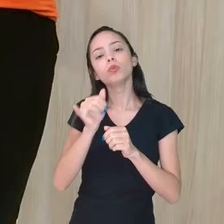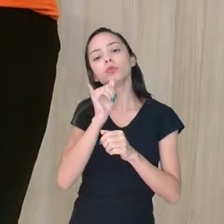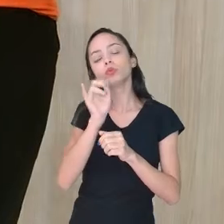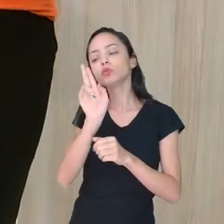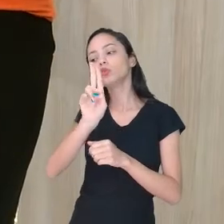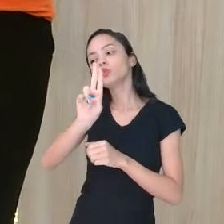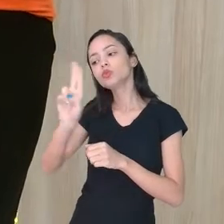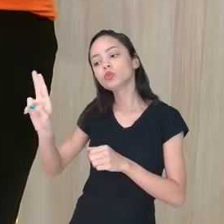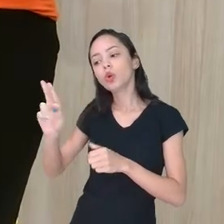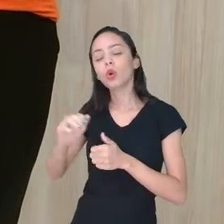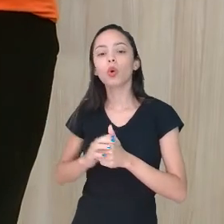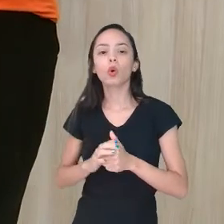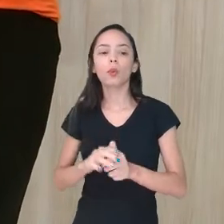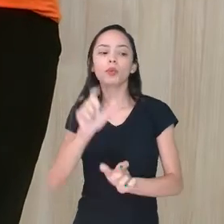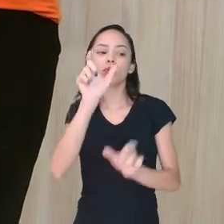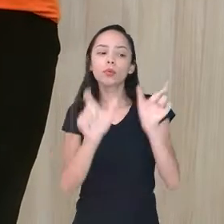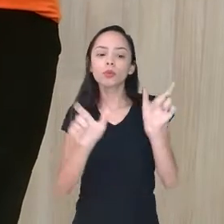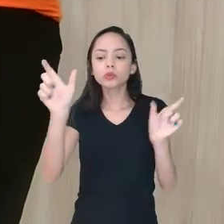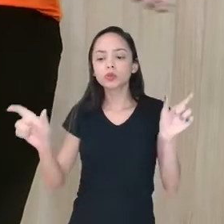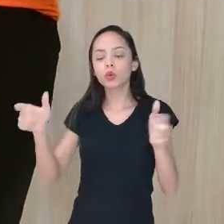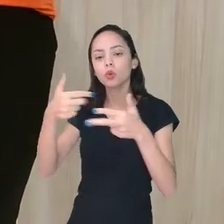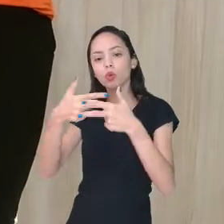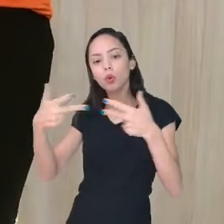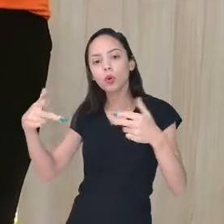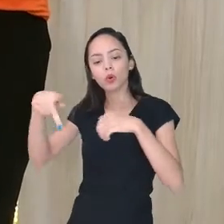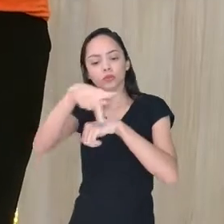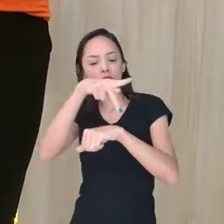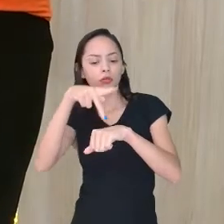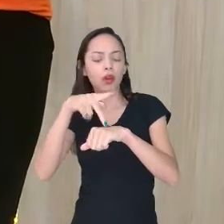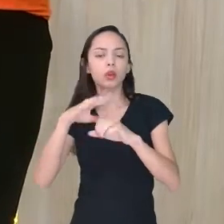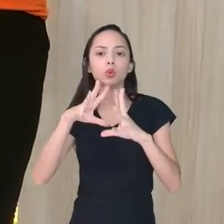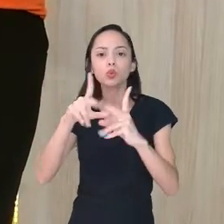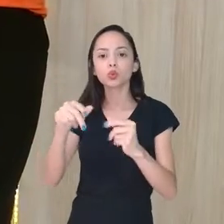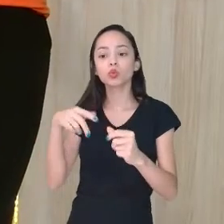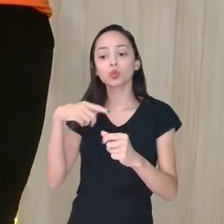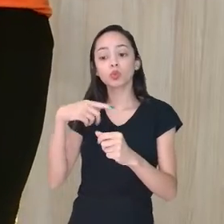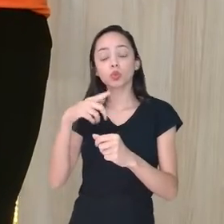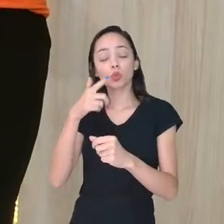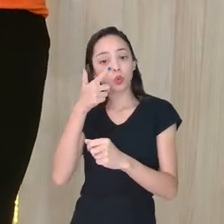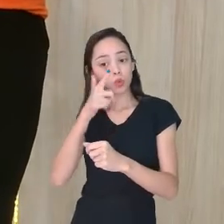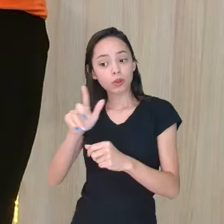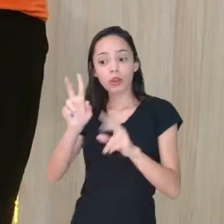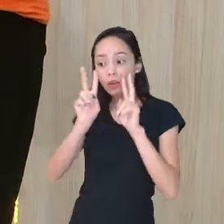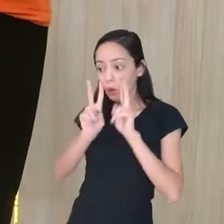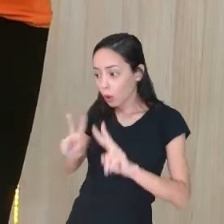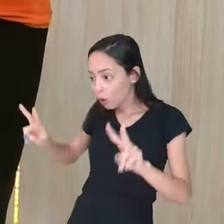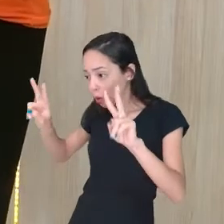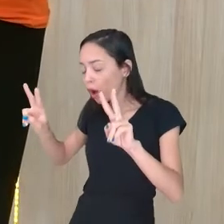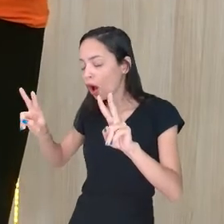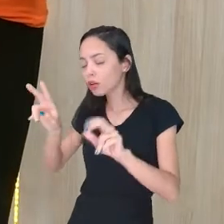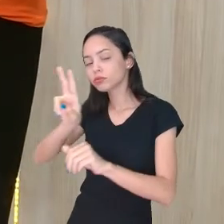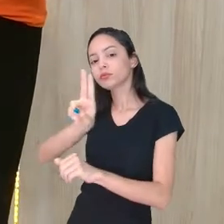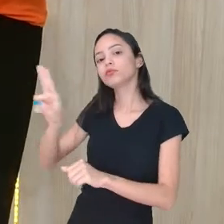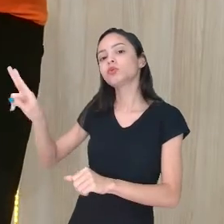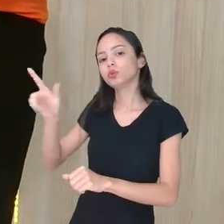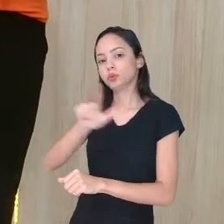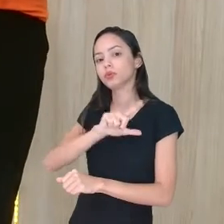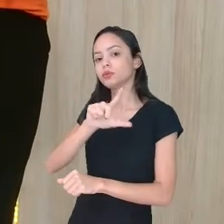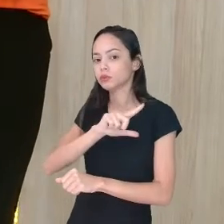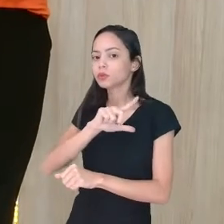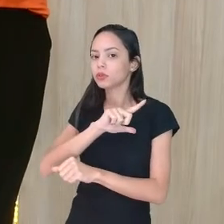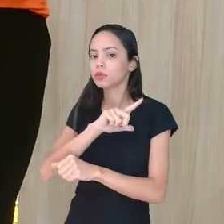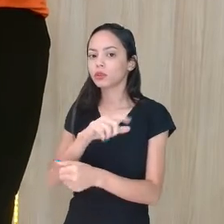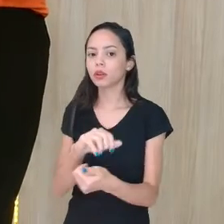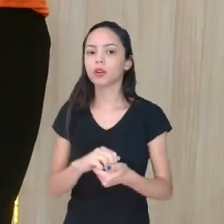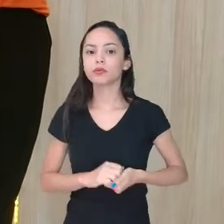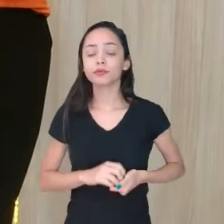ou sejam as pessoas, as coisas, os países, tudo que a gente consegue olhar e dar um nome. Então, por isso que o adjetivo é uma classe